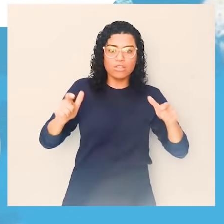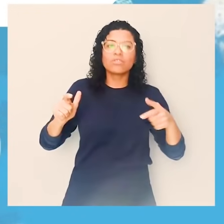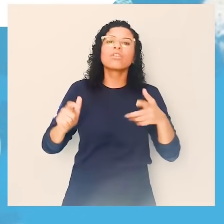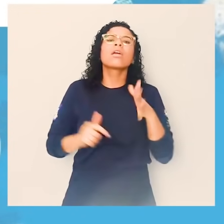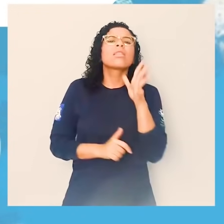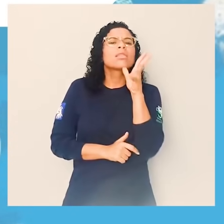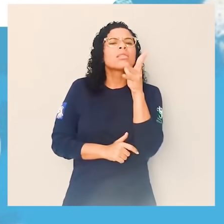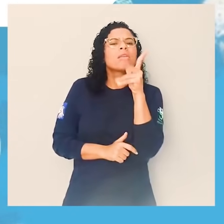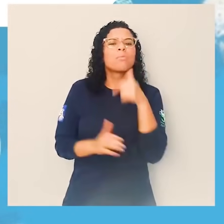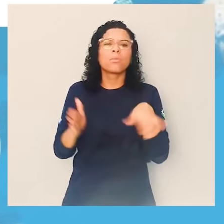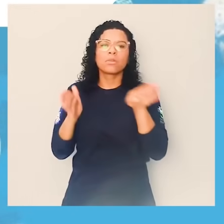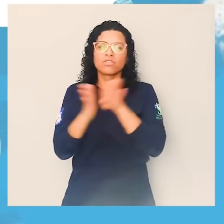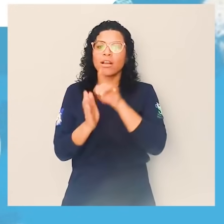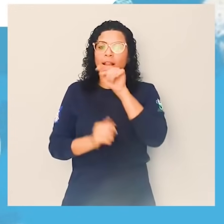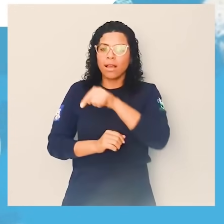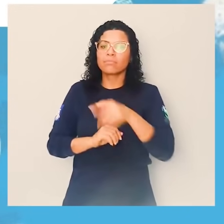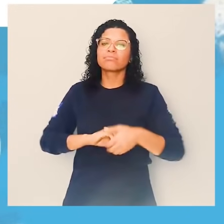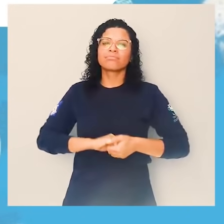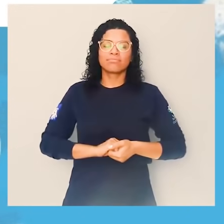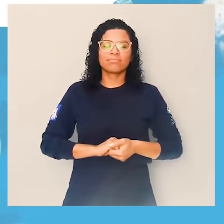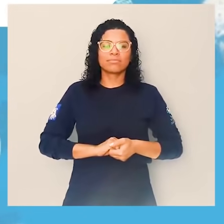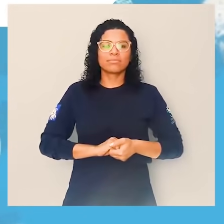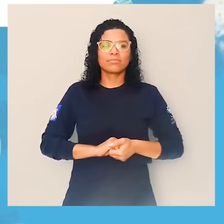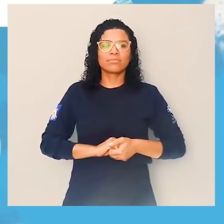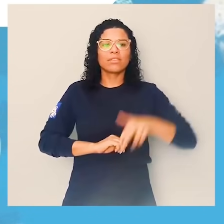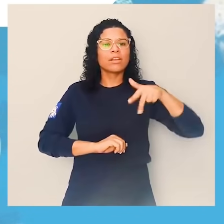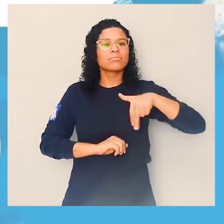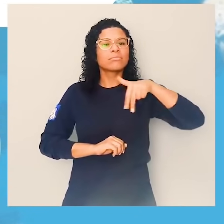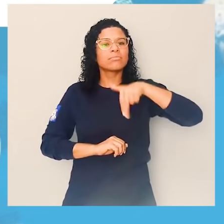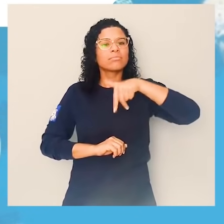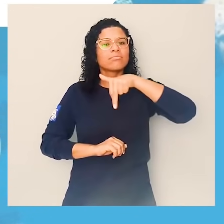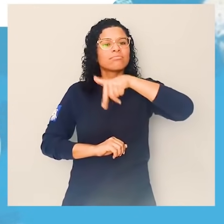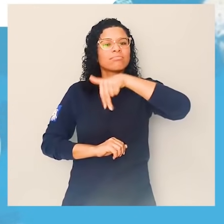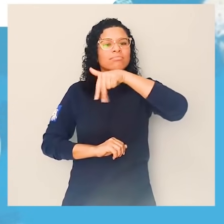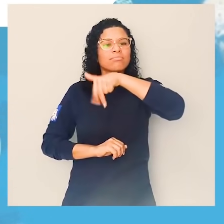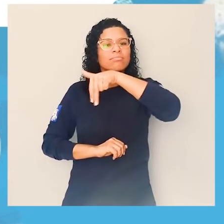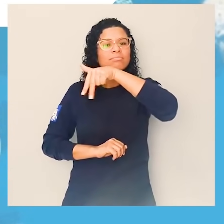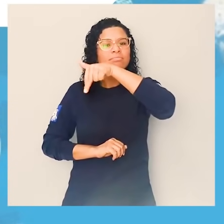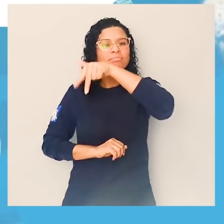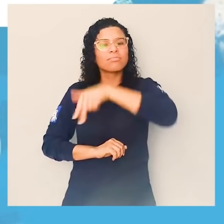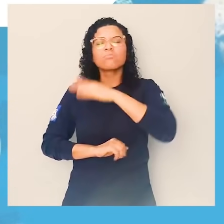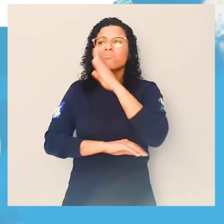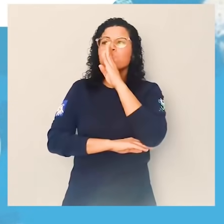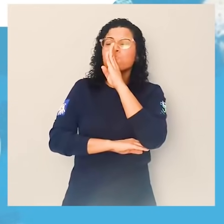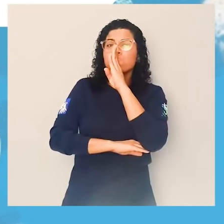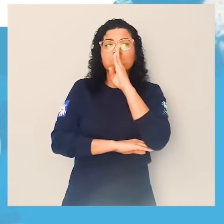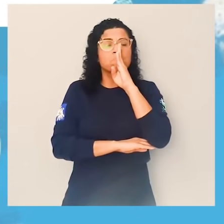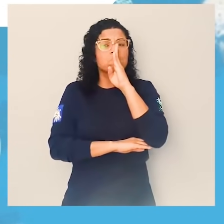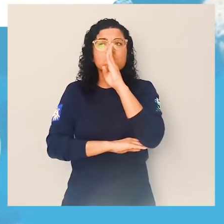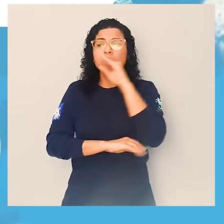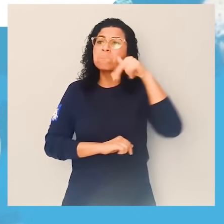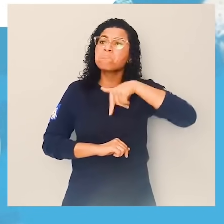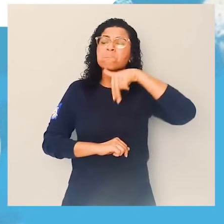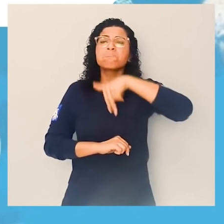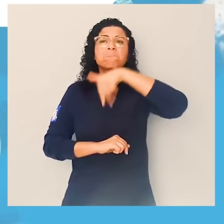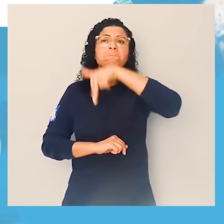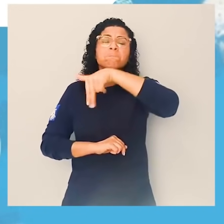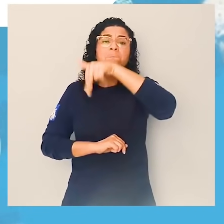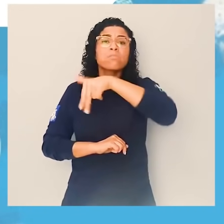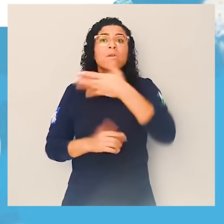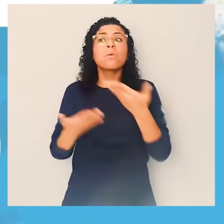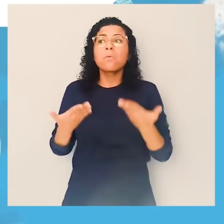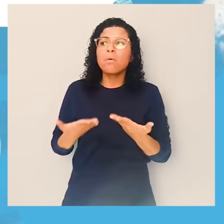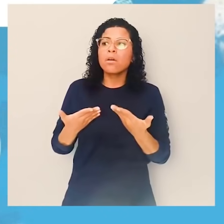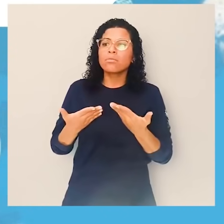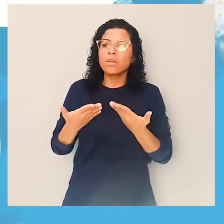ele demorou um pouco a chegar e teve de atravessar o reino todinho naquele silêncio de apertar o coração. Por